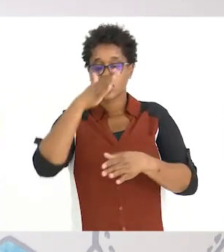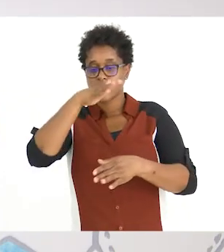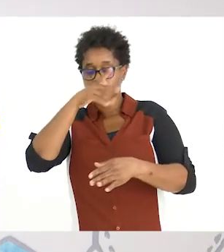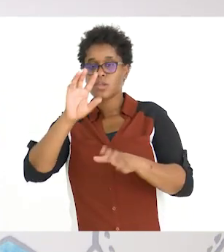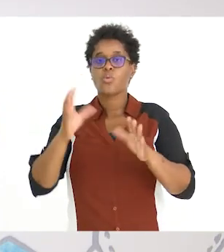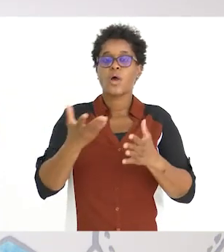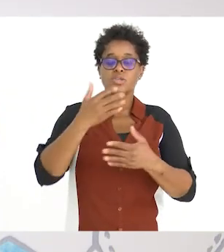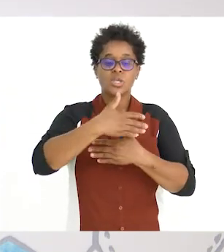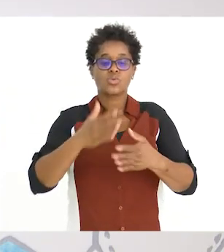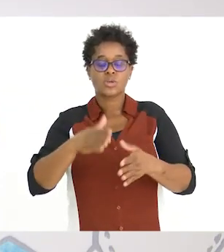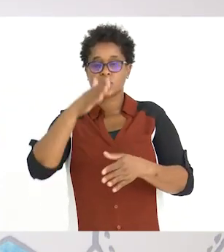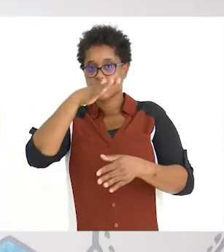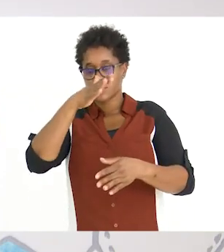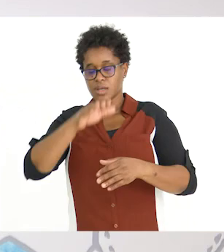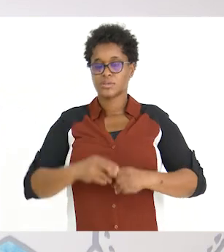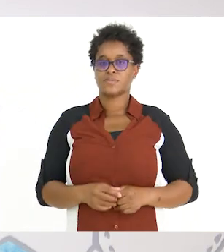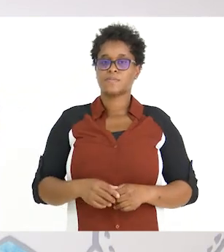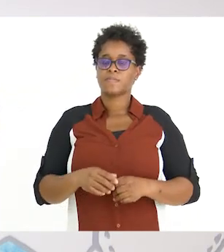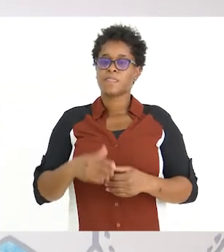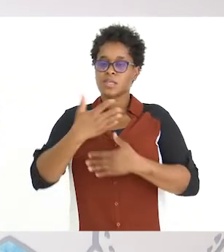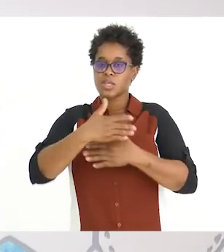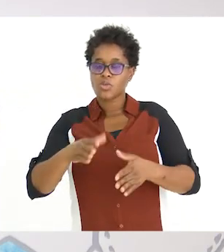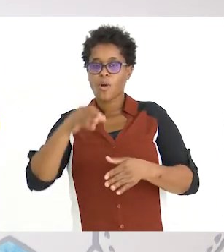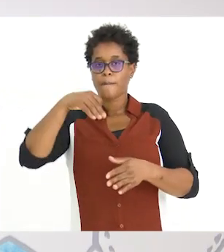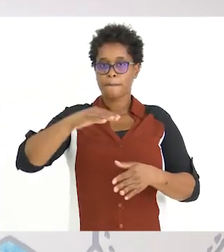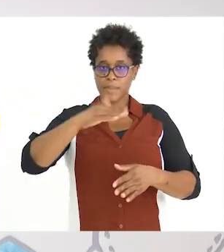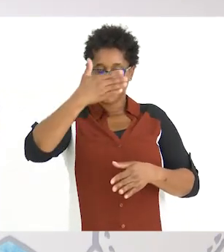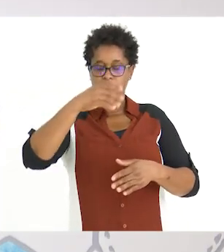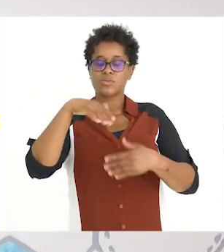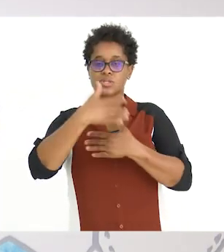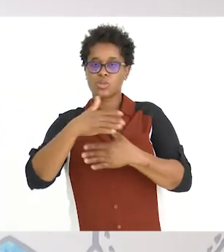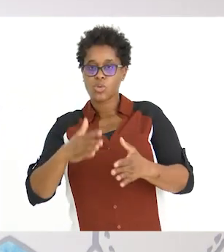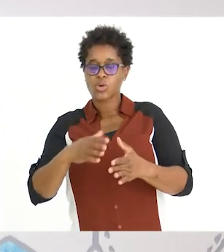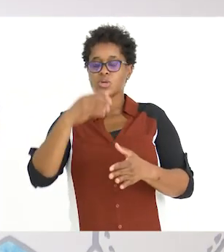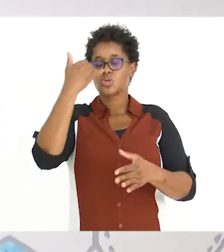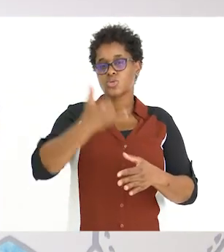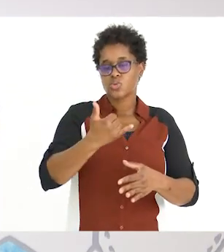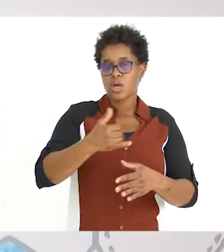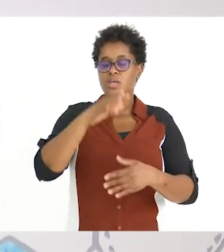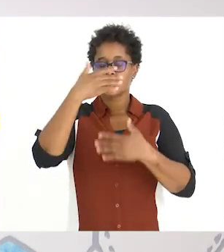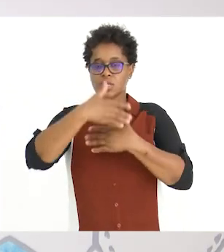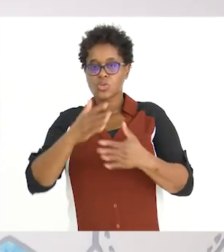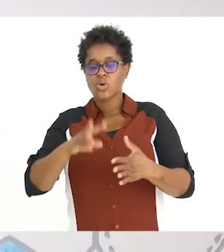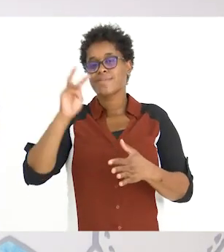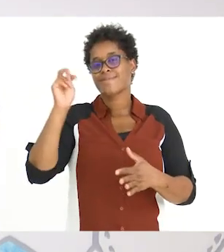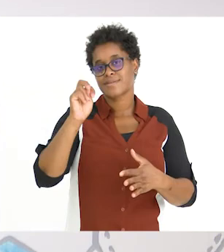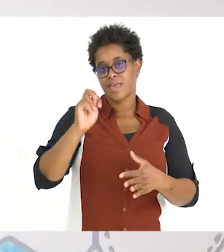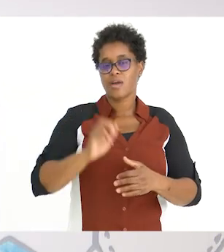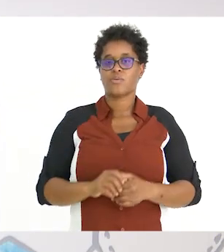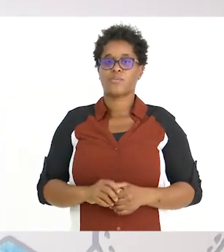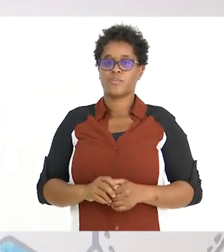quais são os setores de atividade, que é o setor primário, o setor secundário e o setor